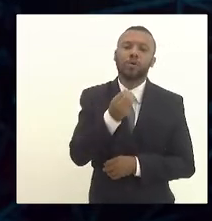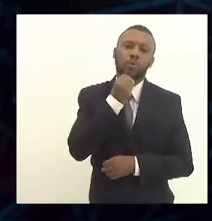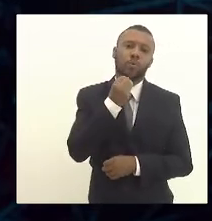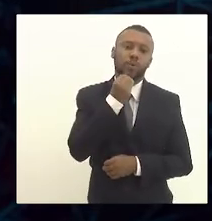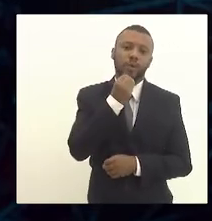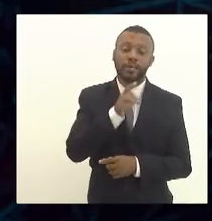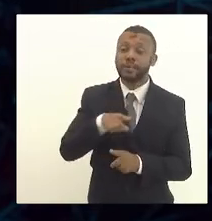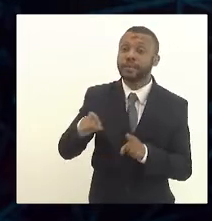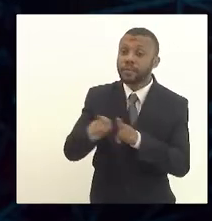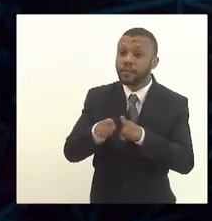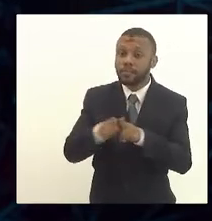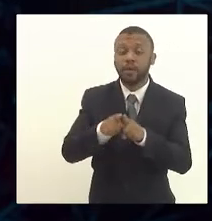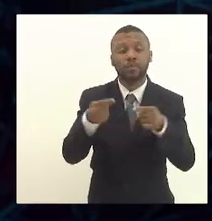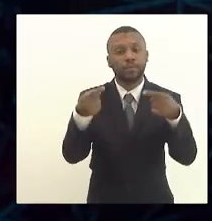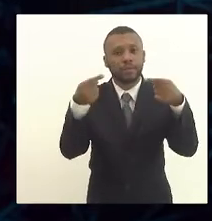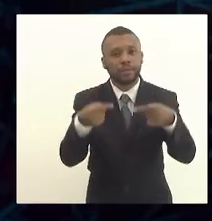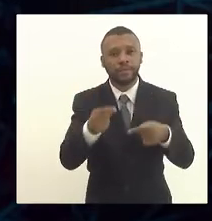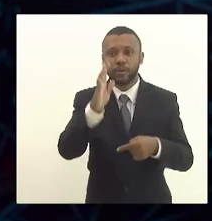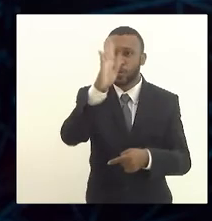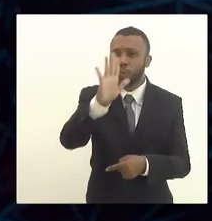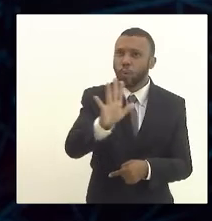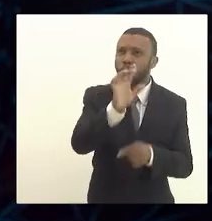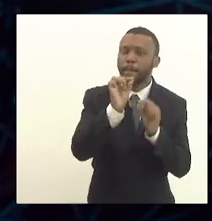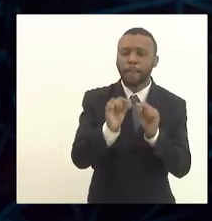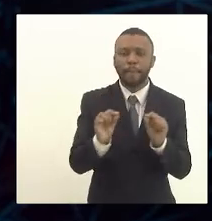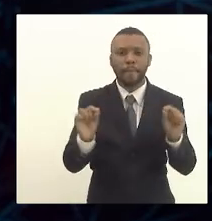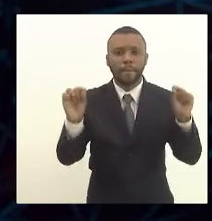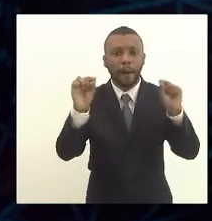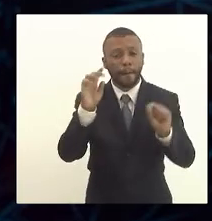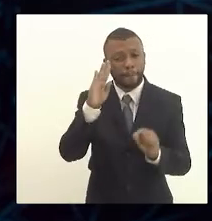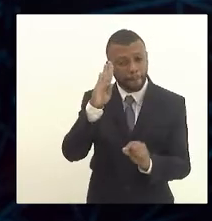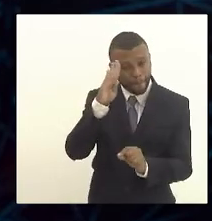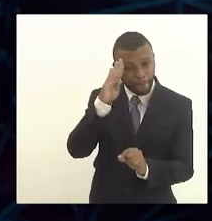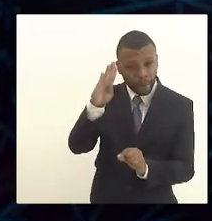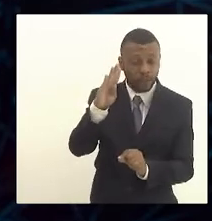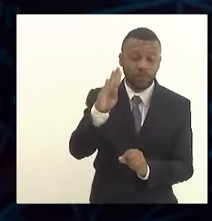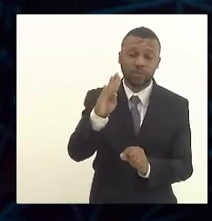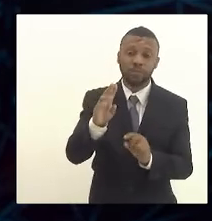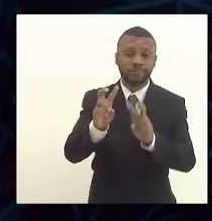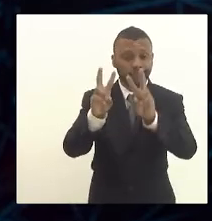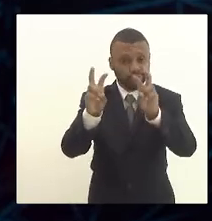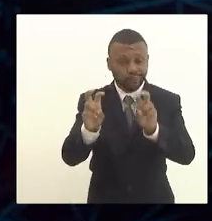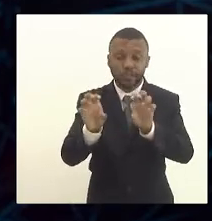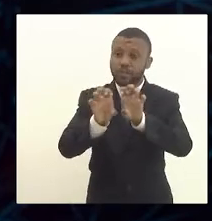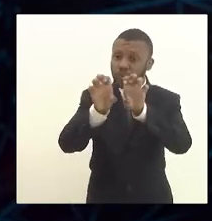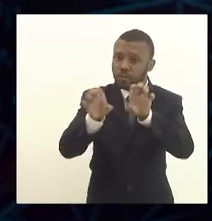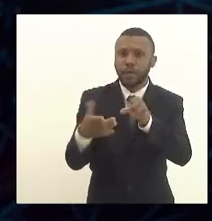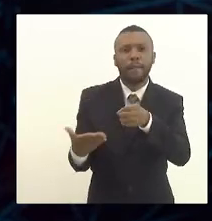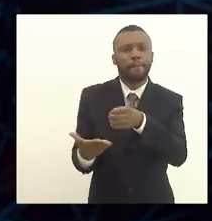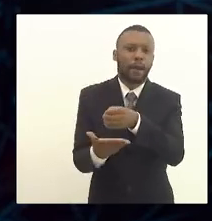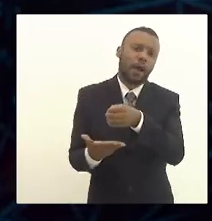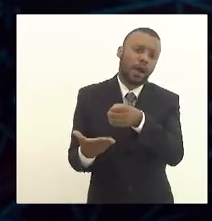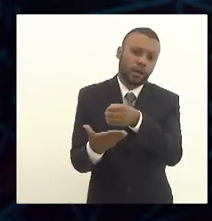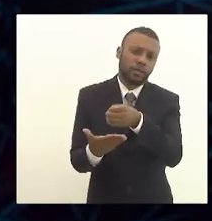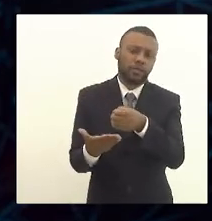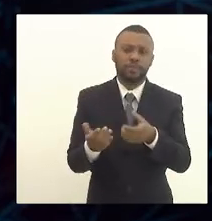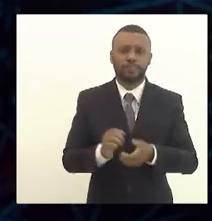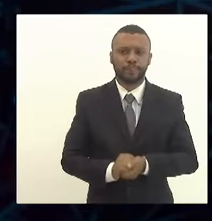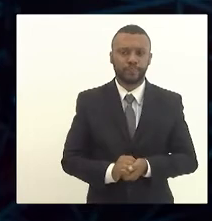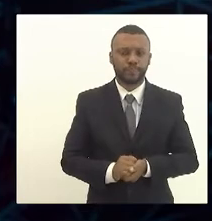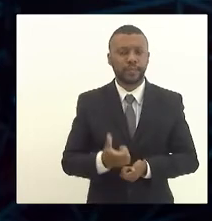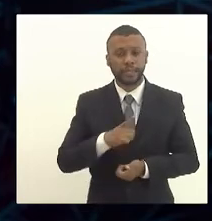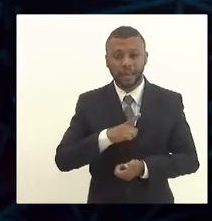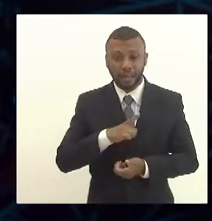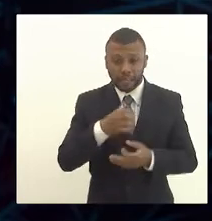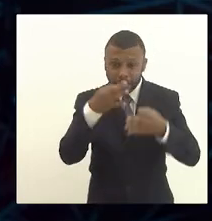desafios brasileiros, especialmente em termos de infraestrutura, como foi bem dito agora há pouco, para que se efetivamente coloque no